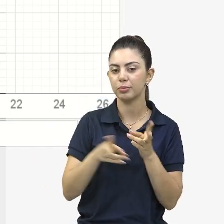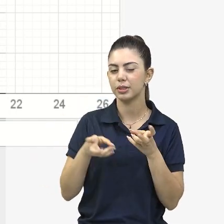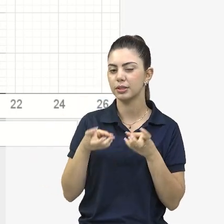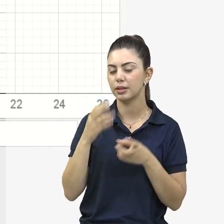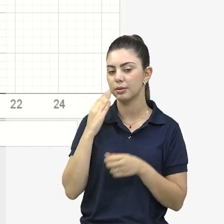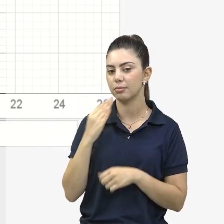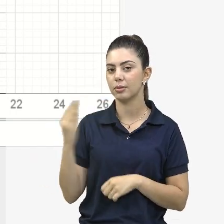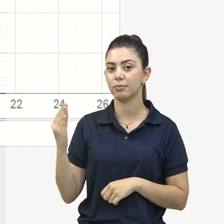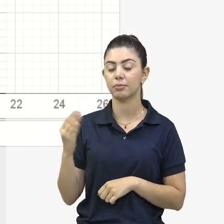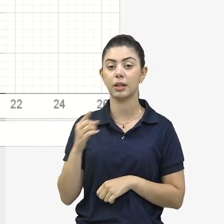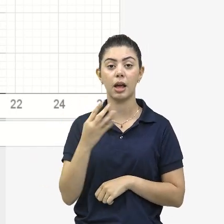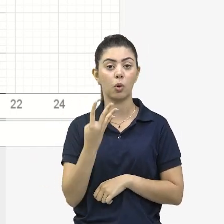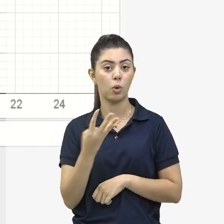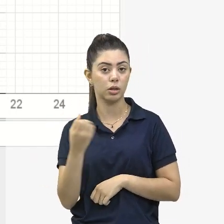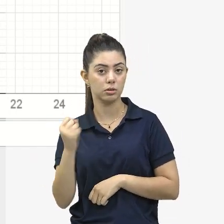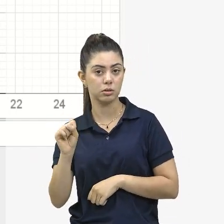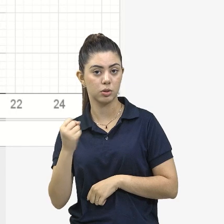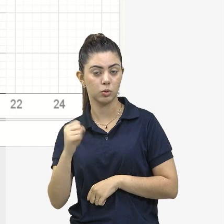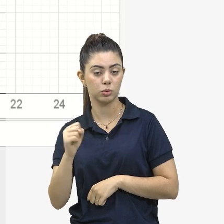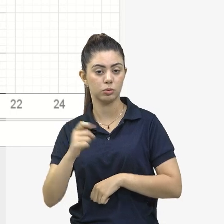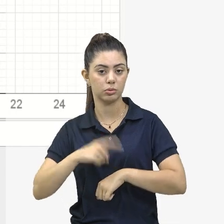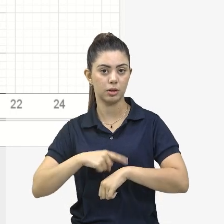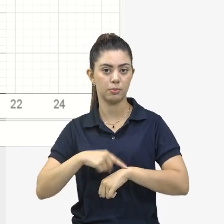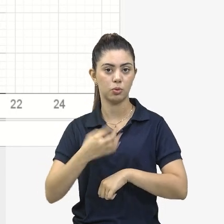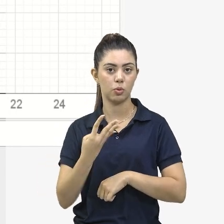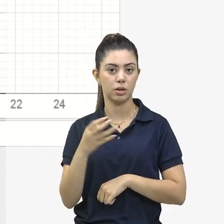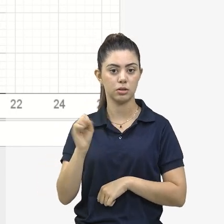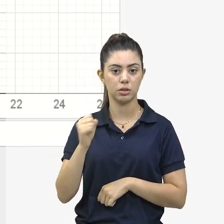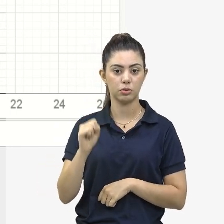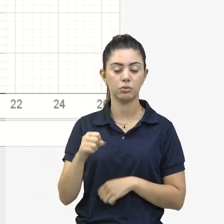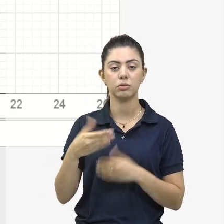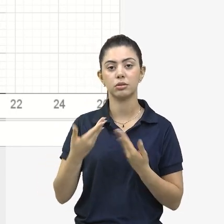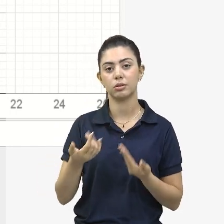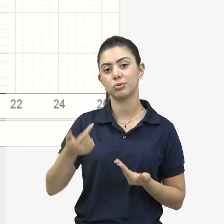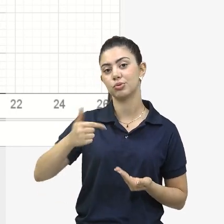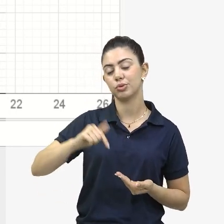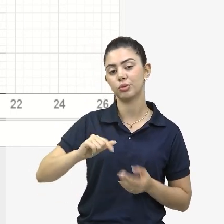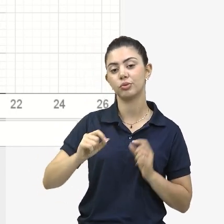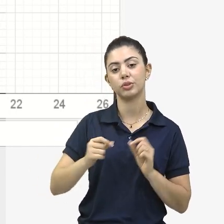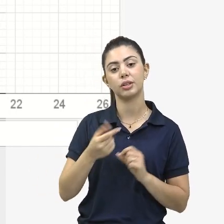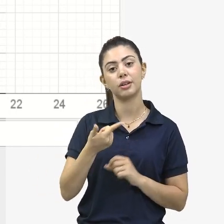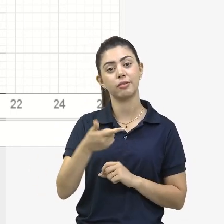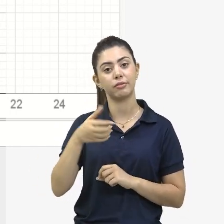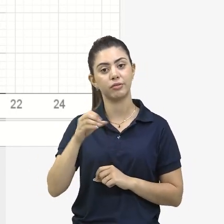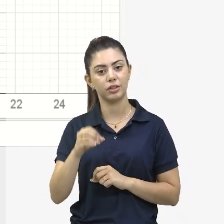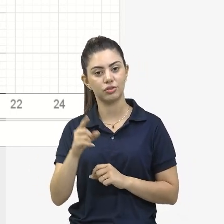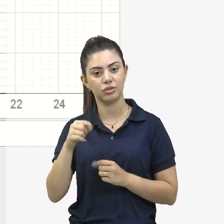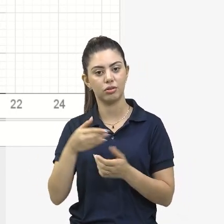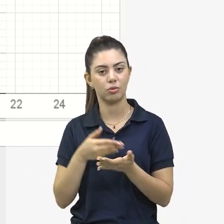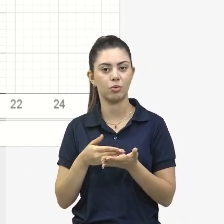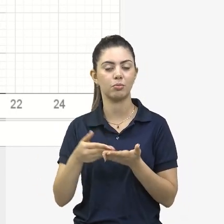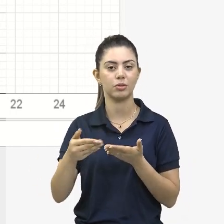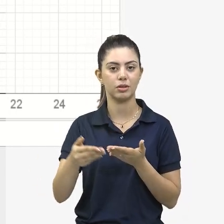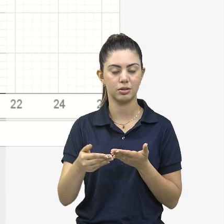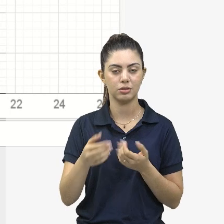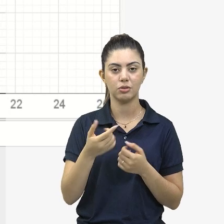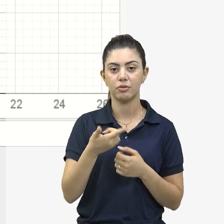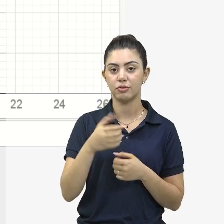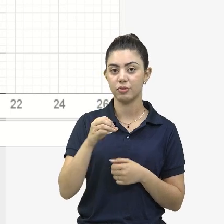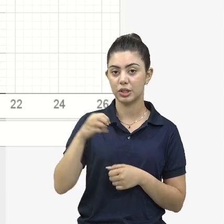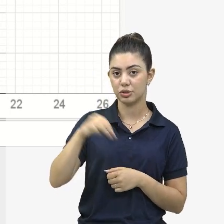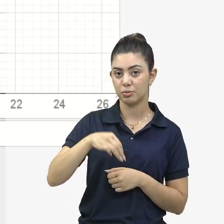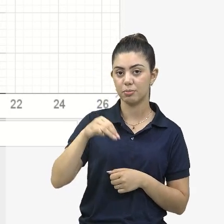a 4 segundos, né, ele volta aqui para a posição 20, né, que era a posição que ele iniciou, né, 20 metros de